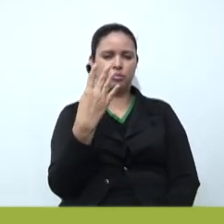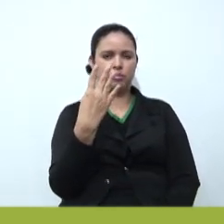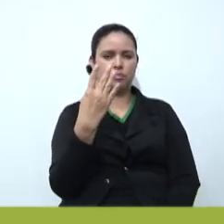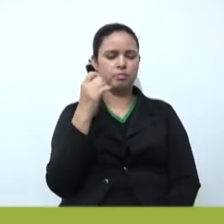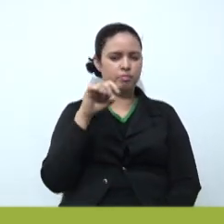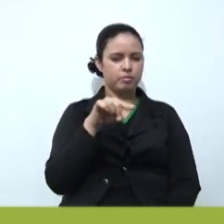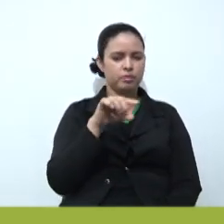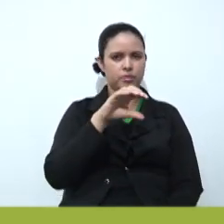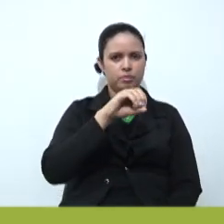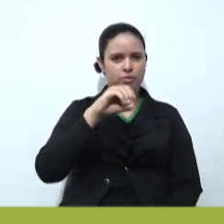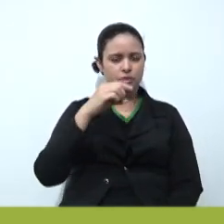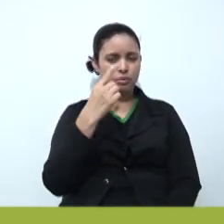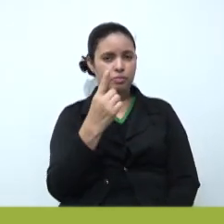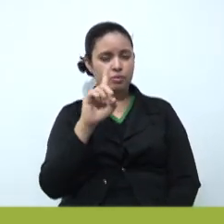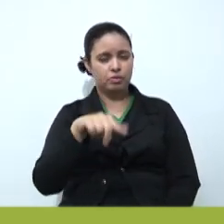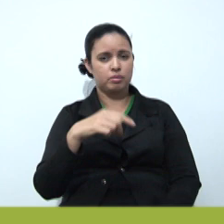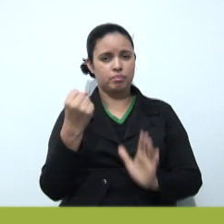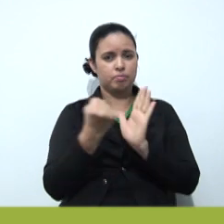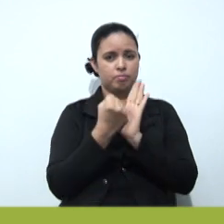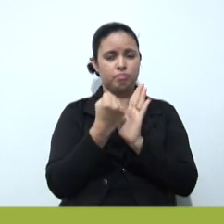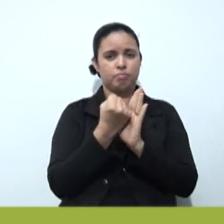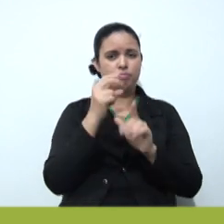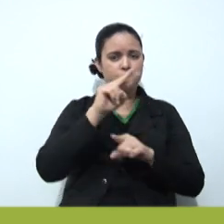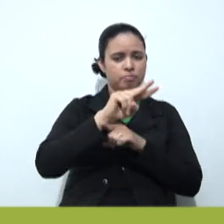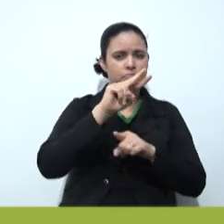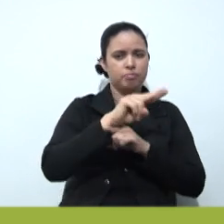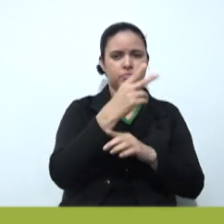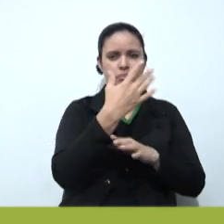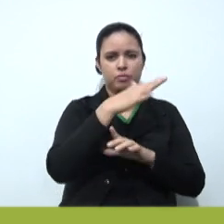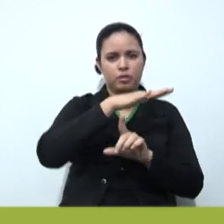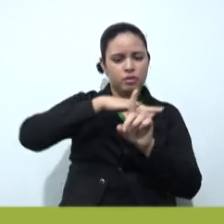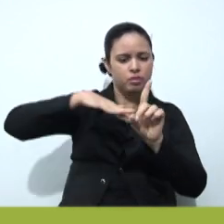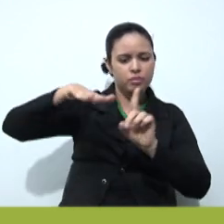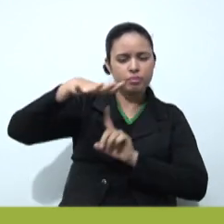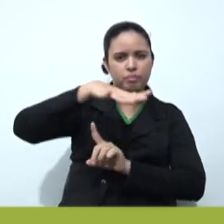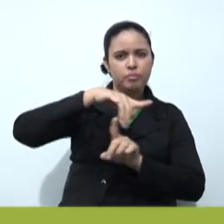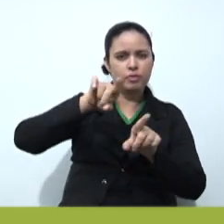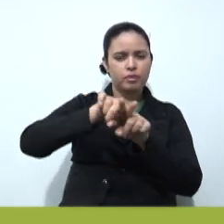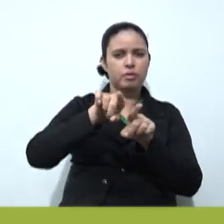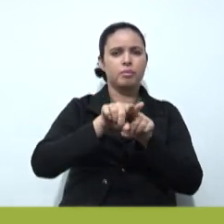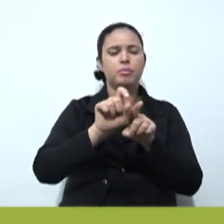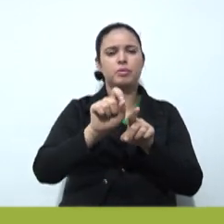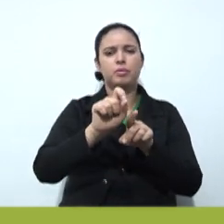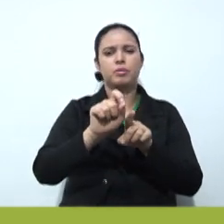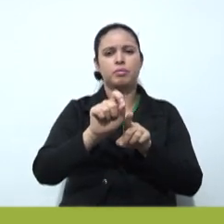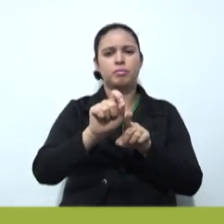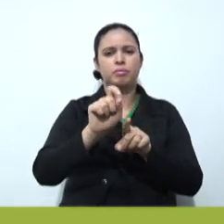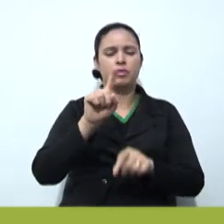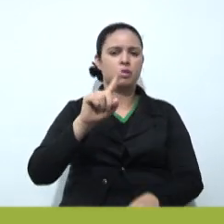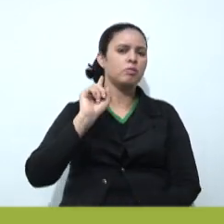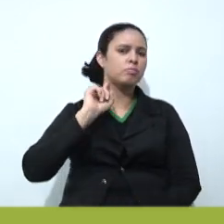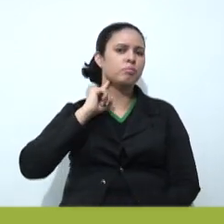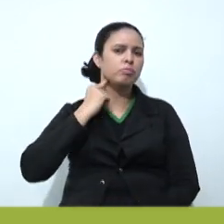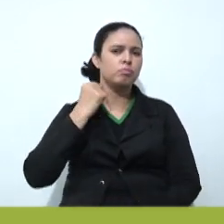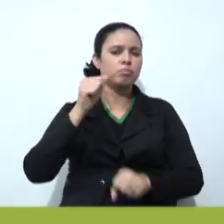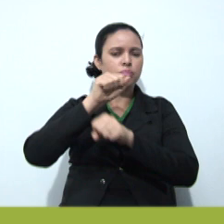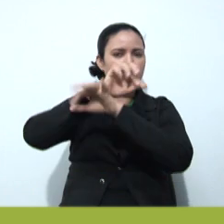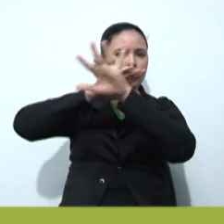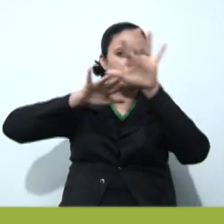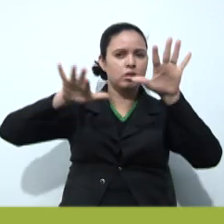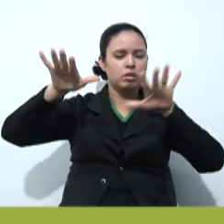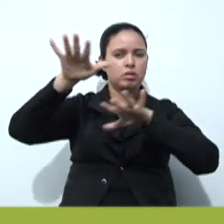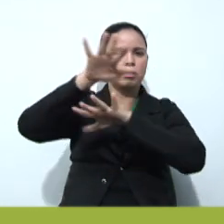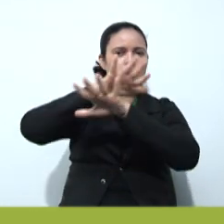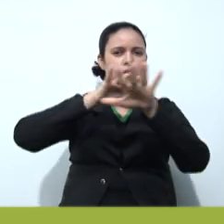as ações de proteção ao meio ambiente e certifica também as ações de prevenção da poluição nas ações da empresa dentro